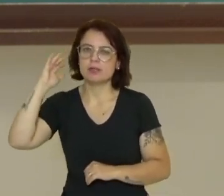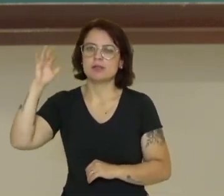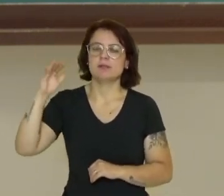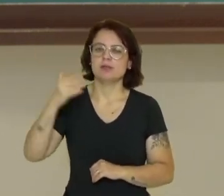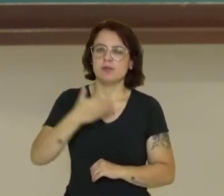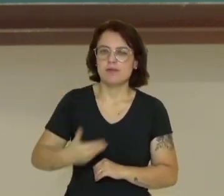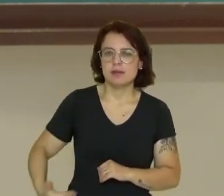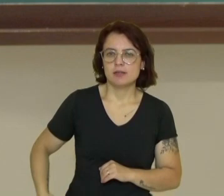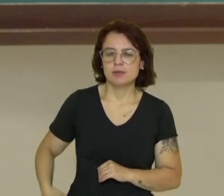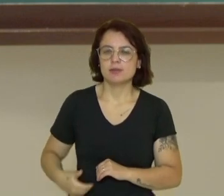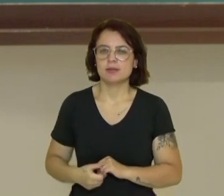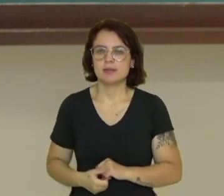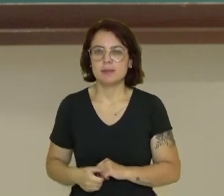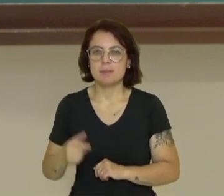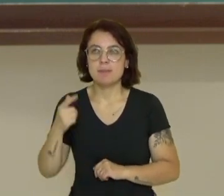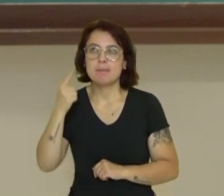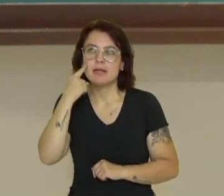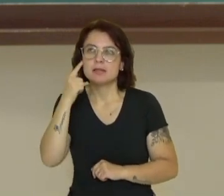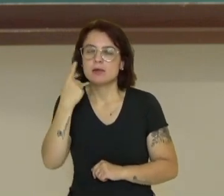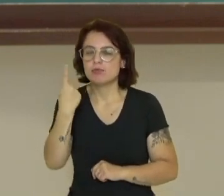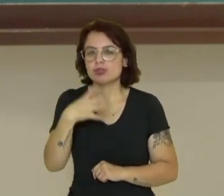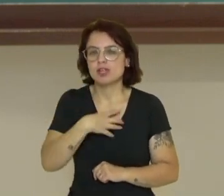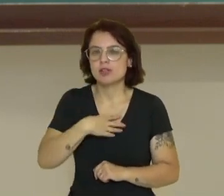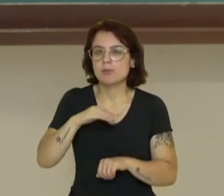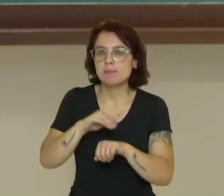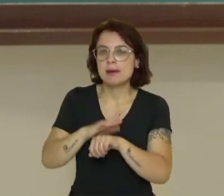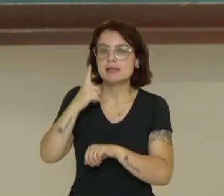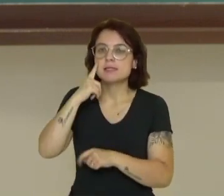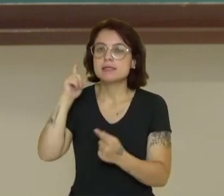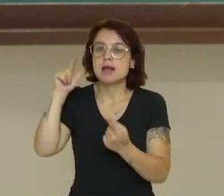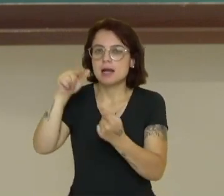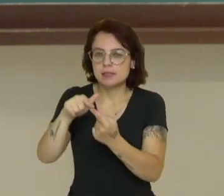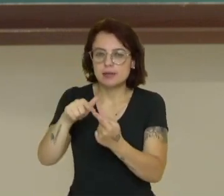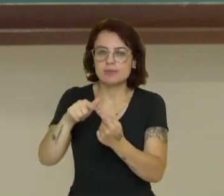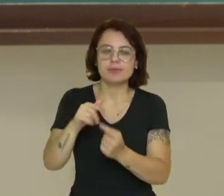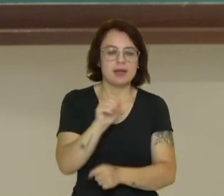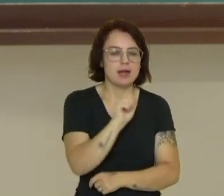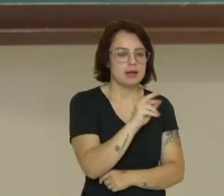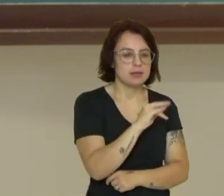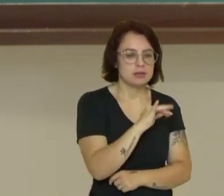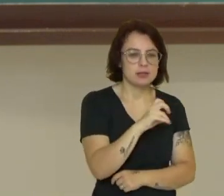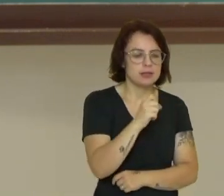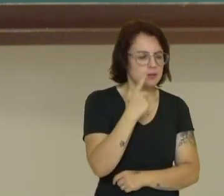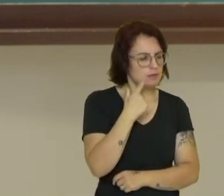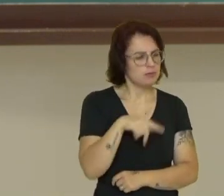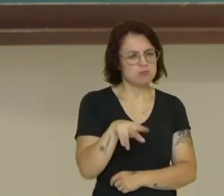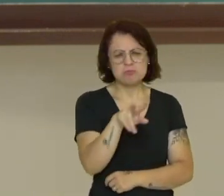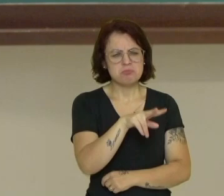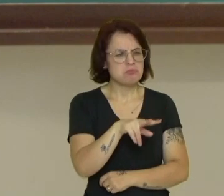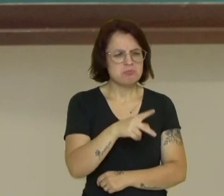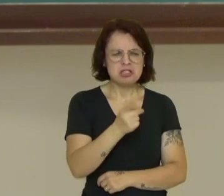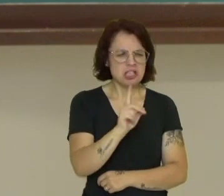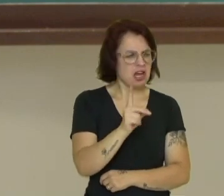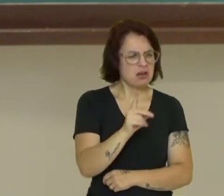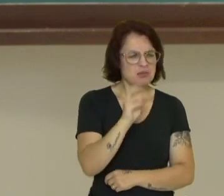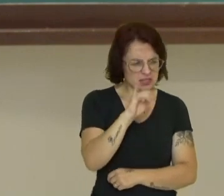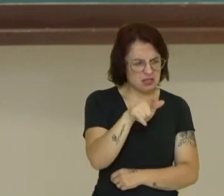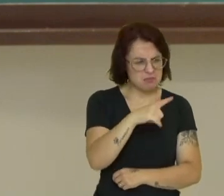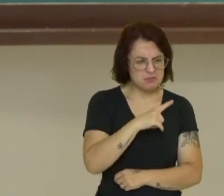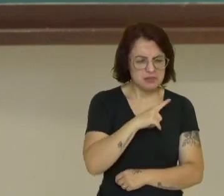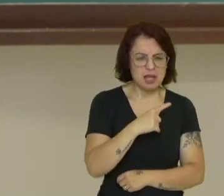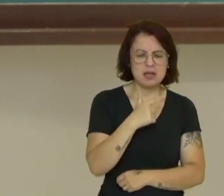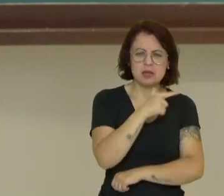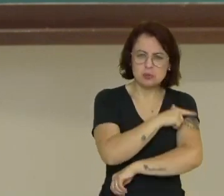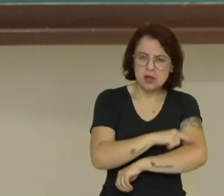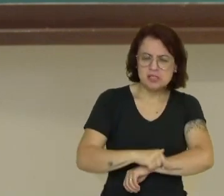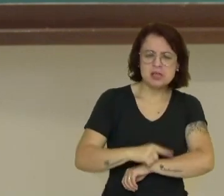pensa de uma forma muito mais idealizada, a política, Aristóteles olha as pessoas que estão ali e pensam, não, se elas receberem uma educação, é